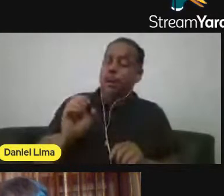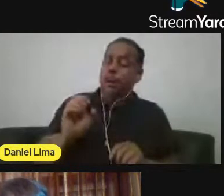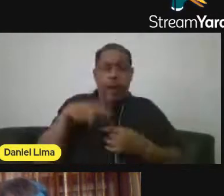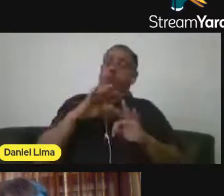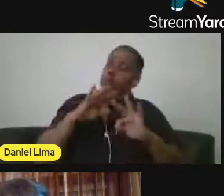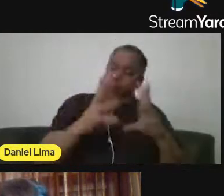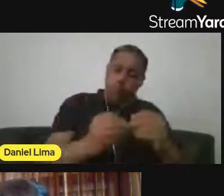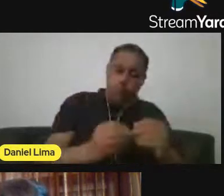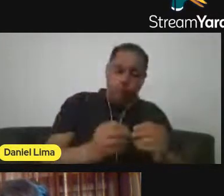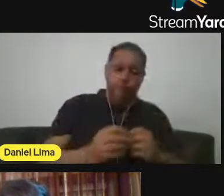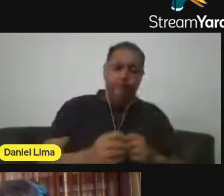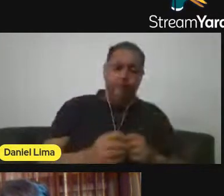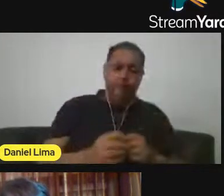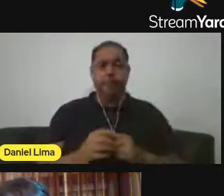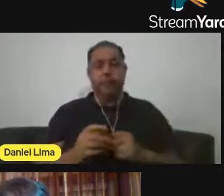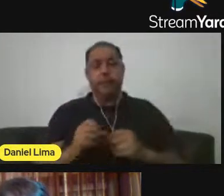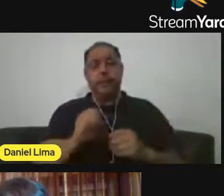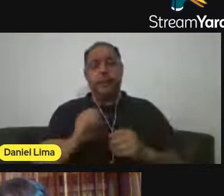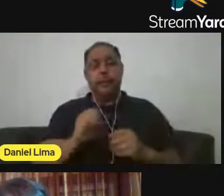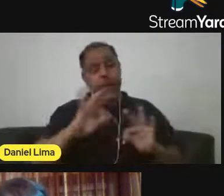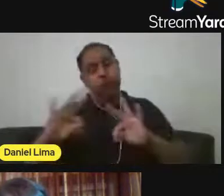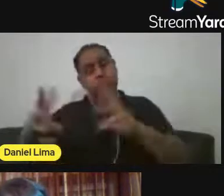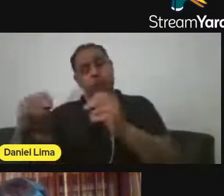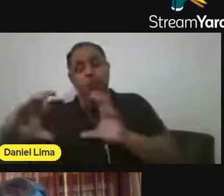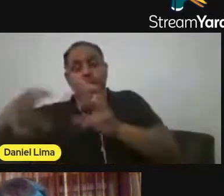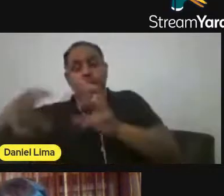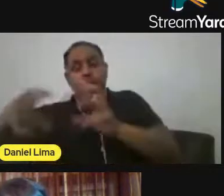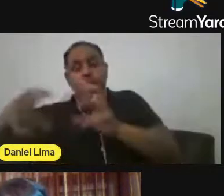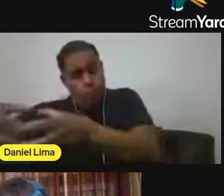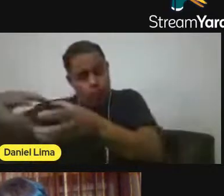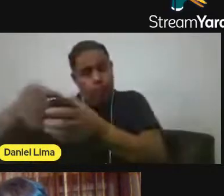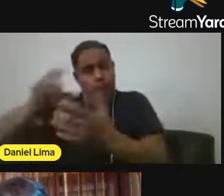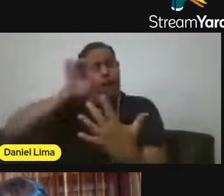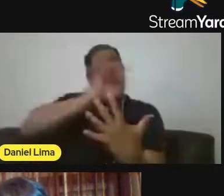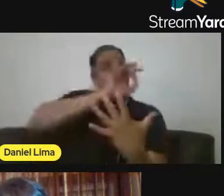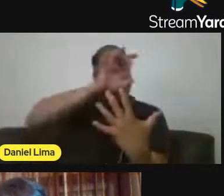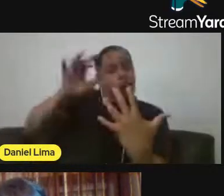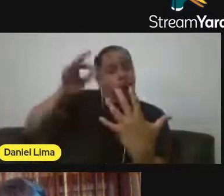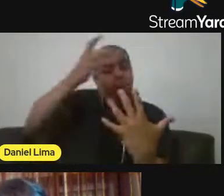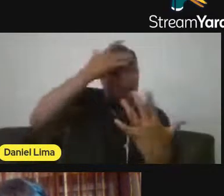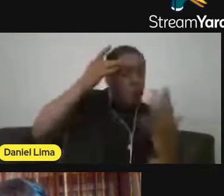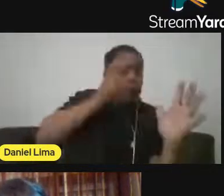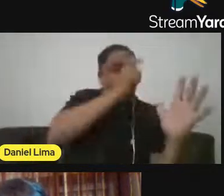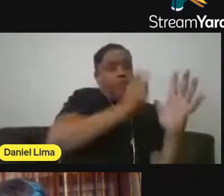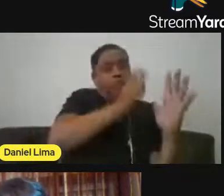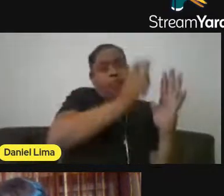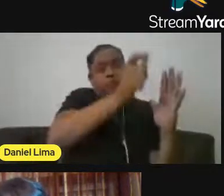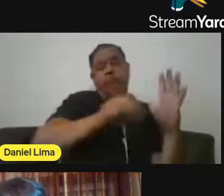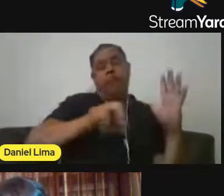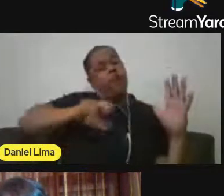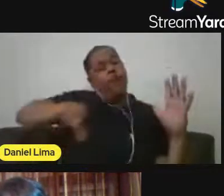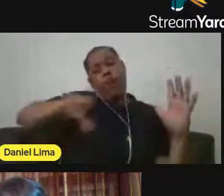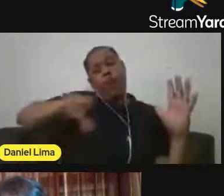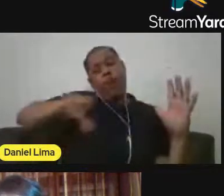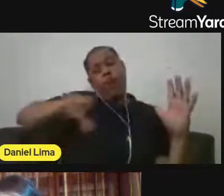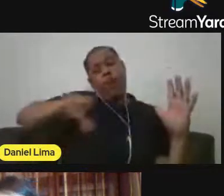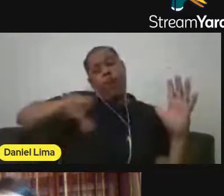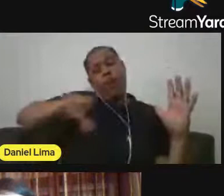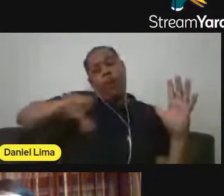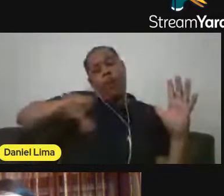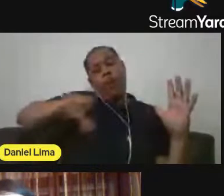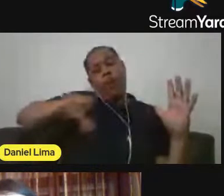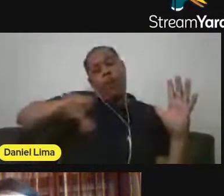numa coletividade é cada um dos indivíduos não ser nada. Então,